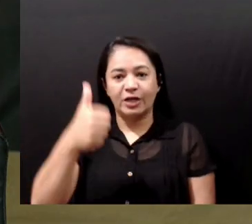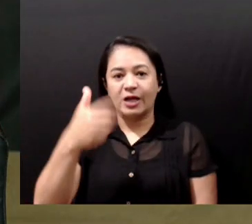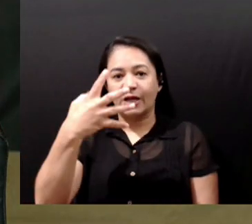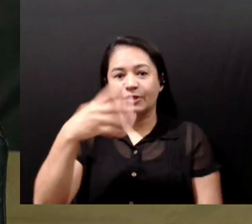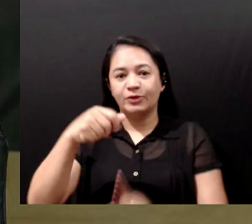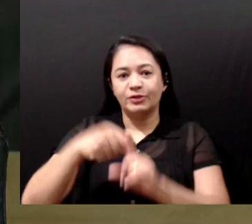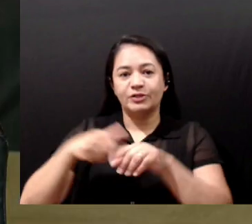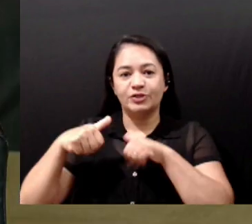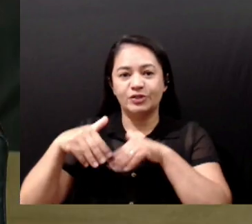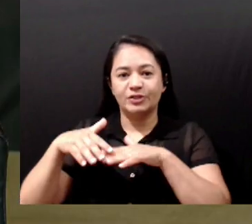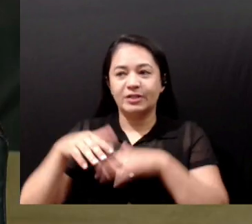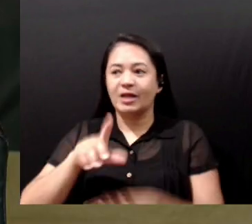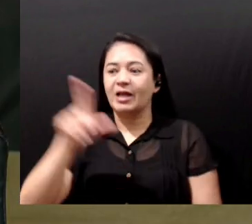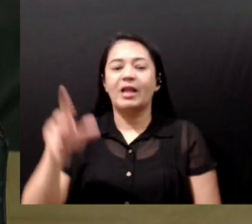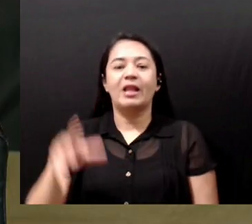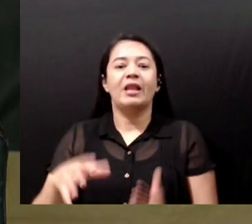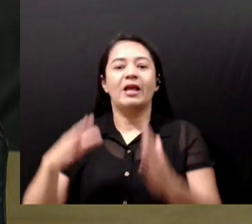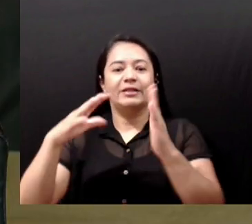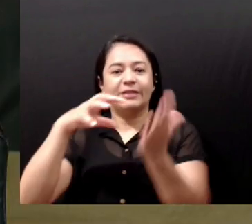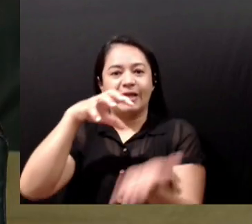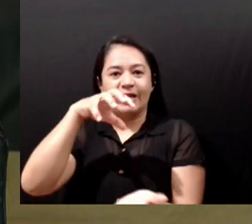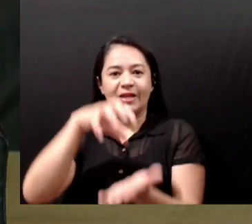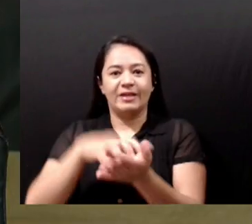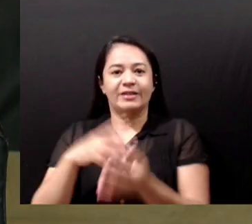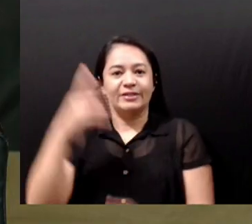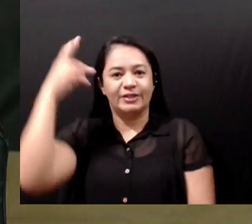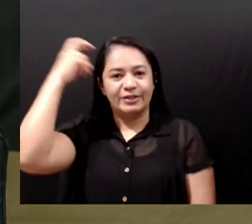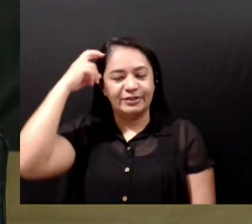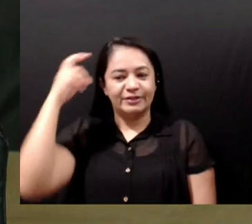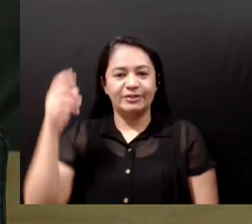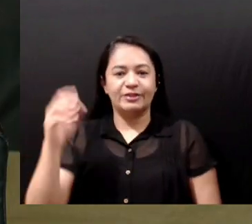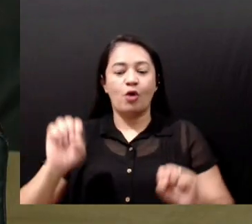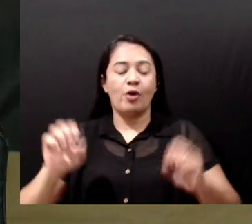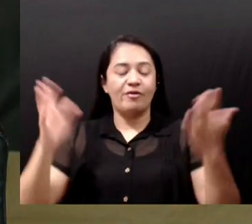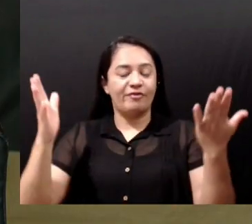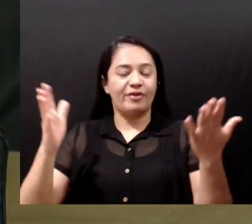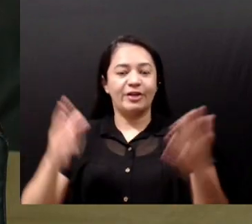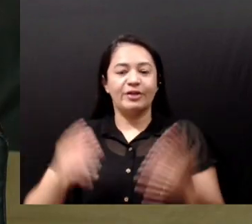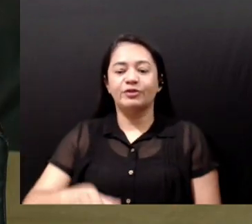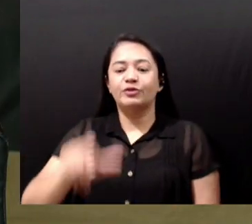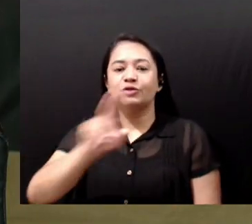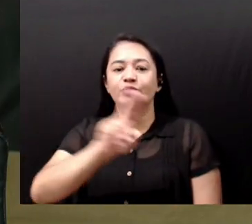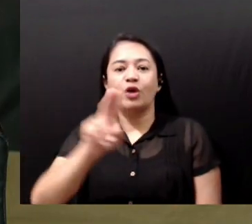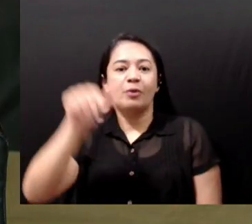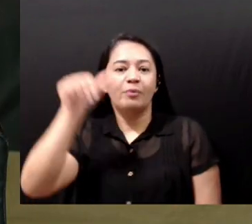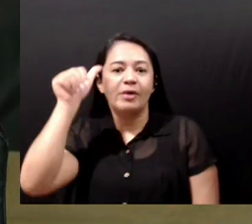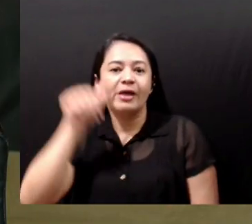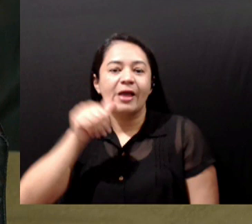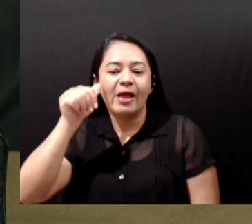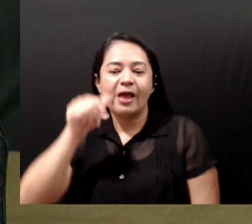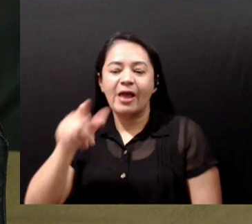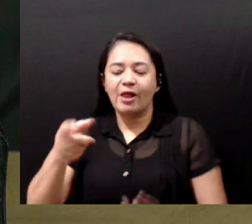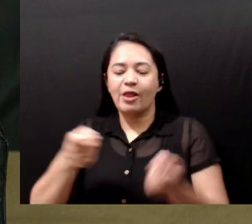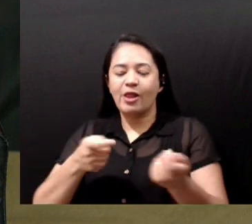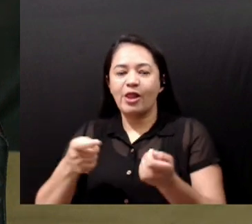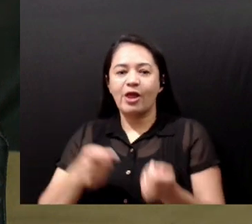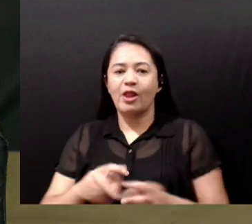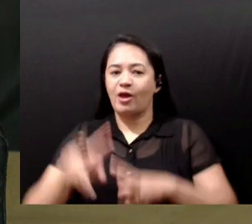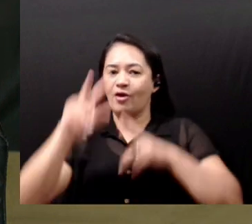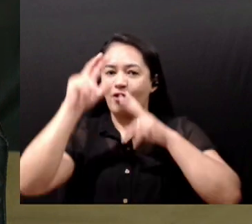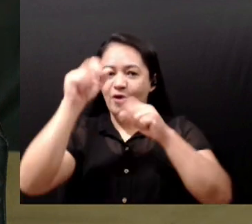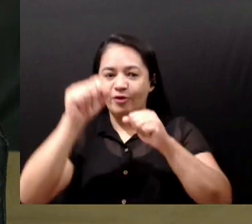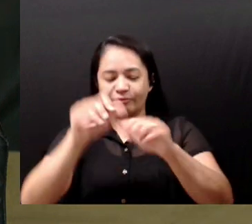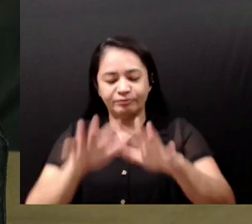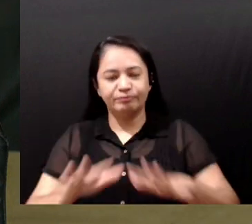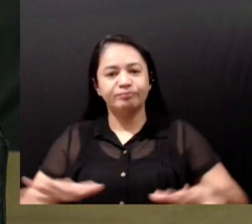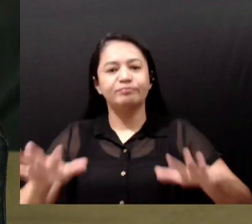Cultura, o Festival Elas no Comando. O evento tem como objetivo fortalecer a cena underground e reforçar